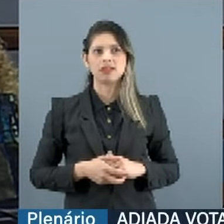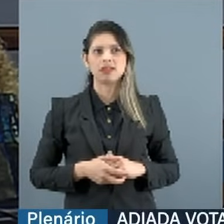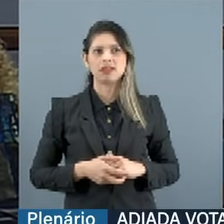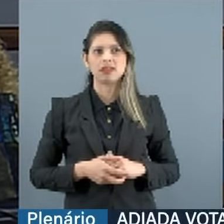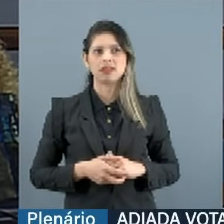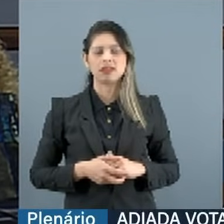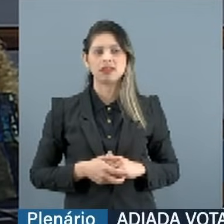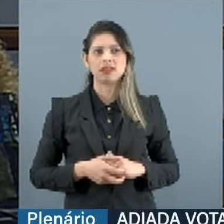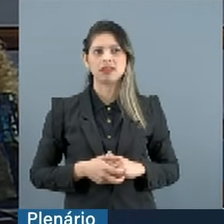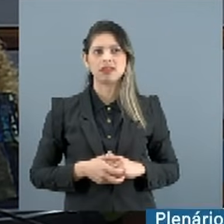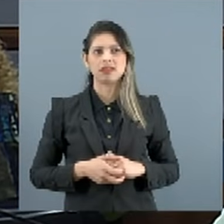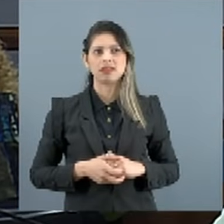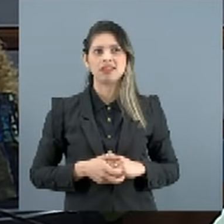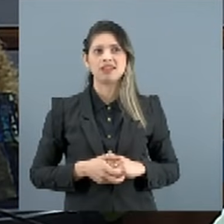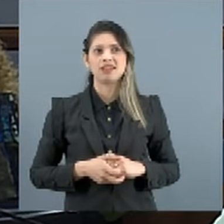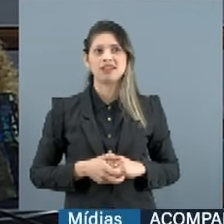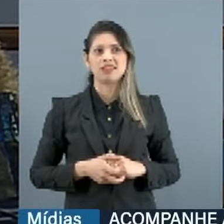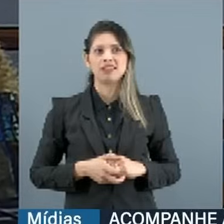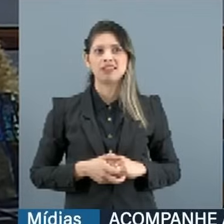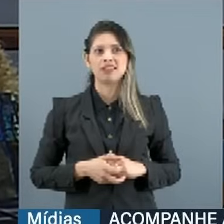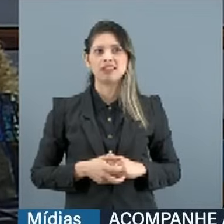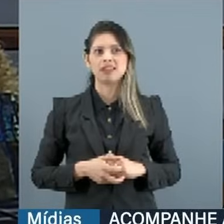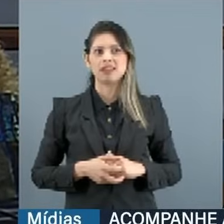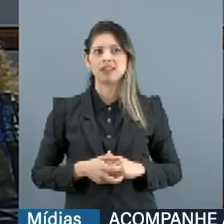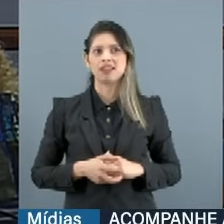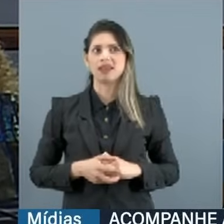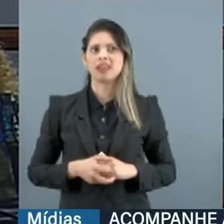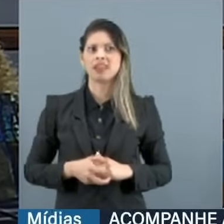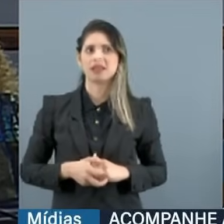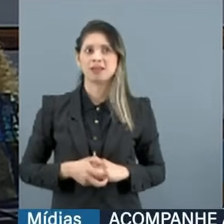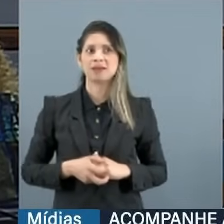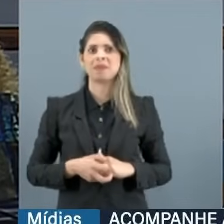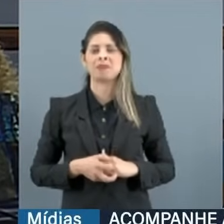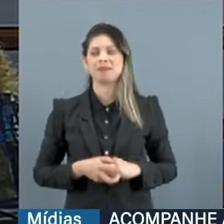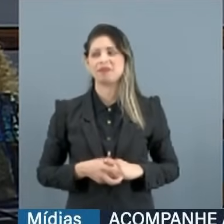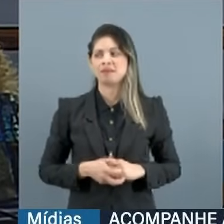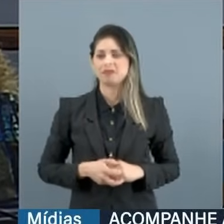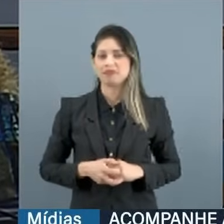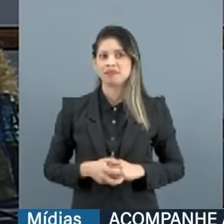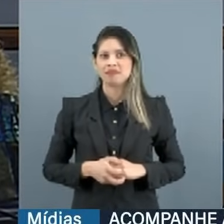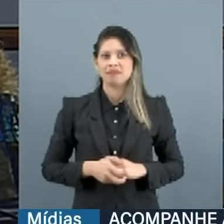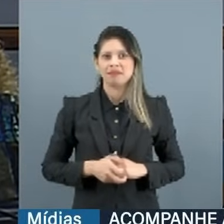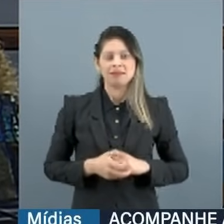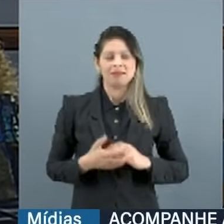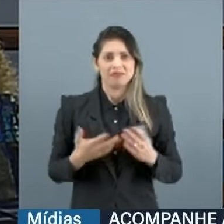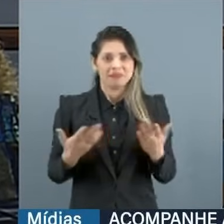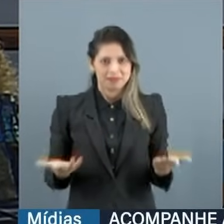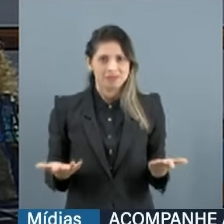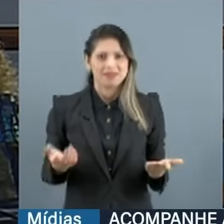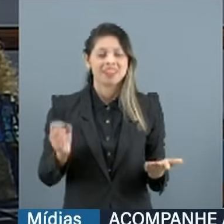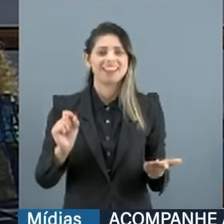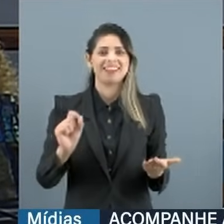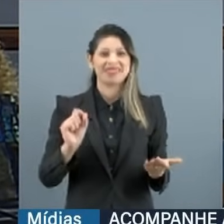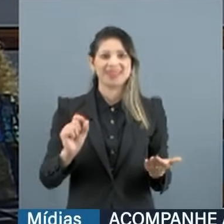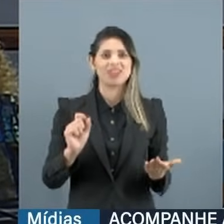Vaza Jato, que realmente fui eu, e eles apoiaram. Então a ideia seria o quê? O garoto da esquerda assumir esse